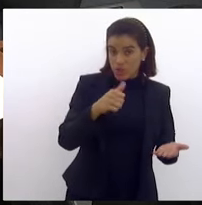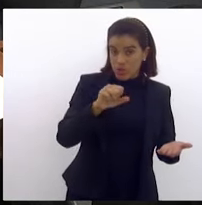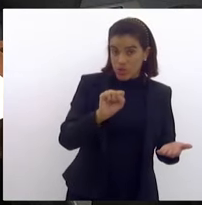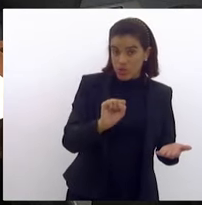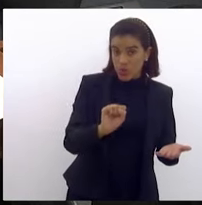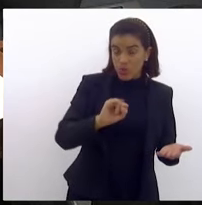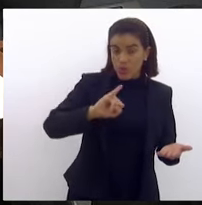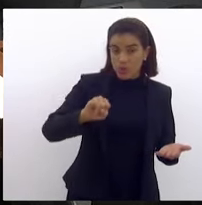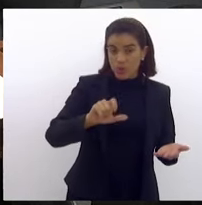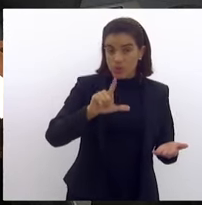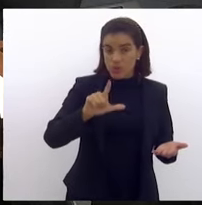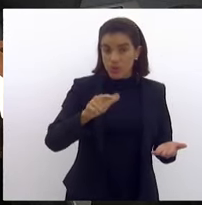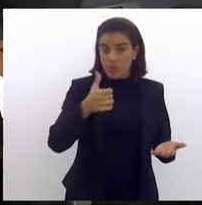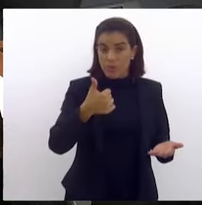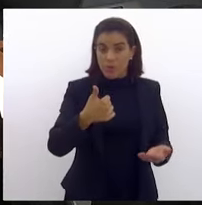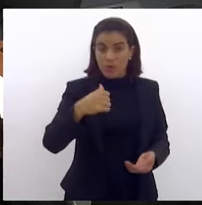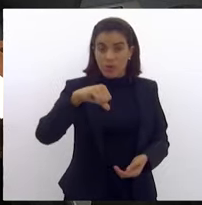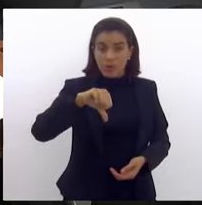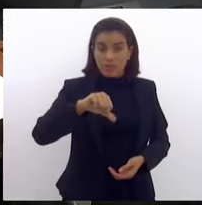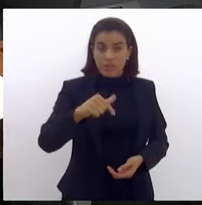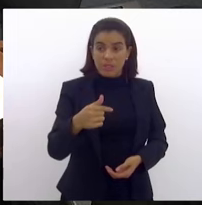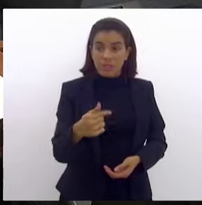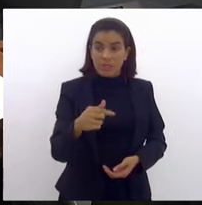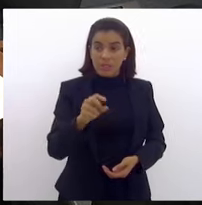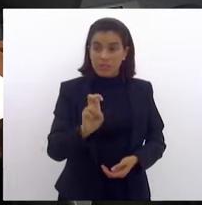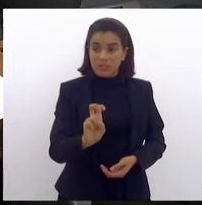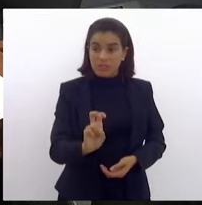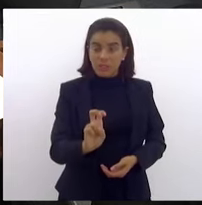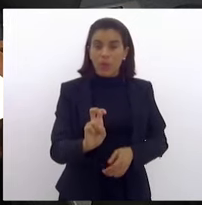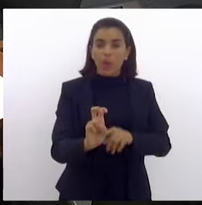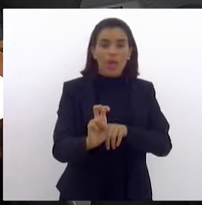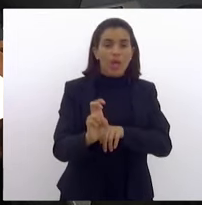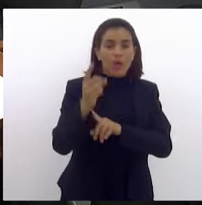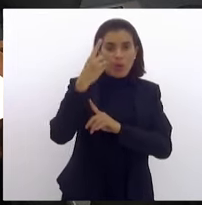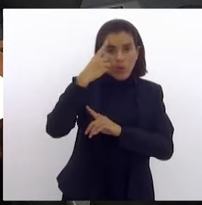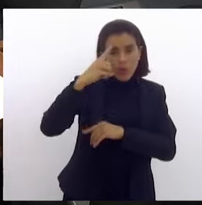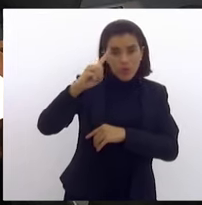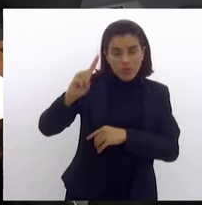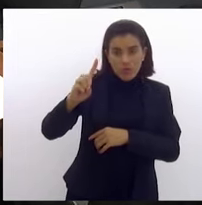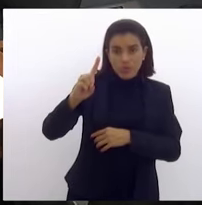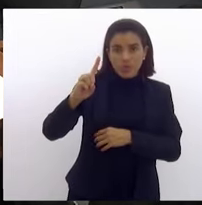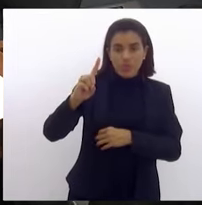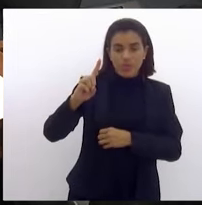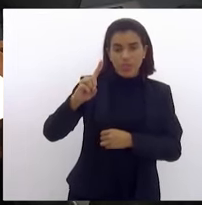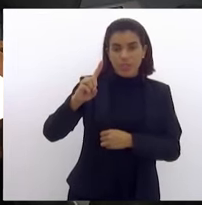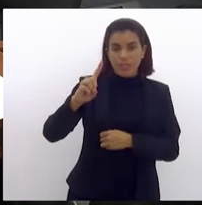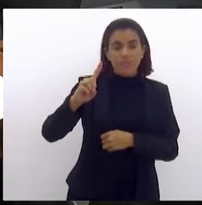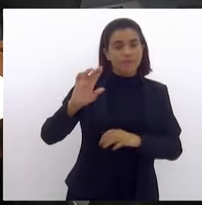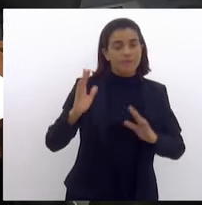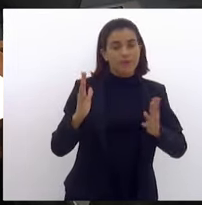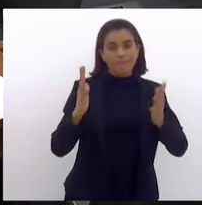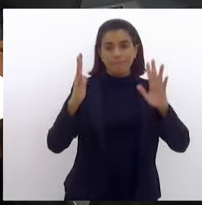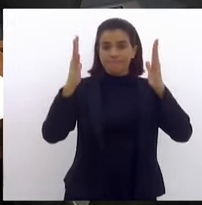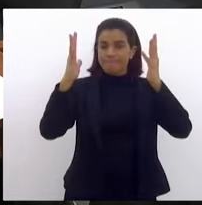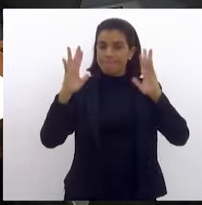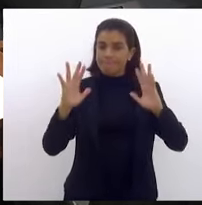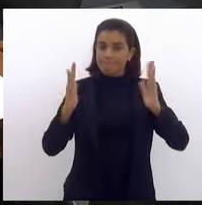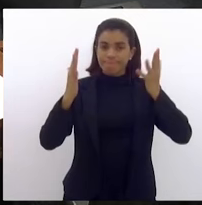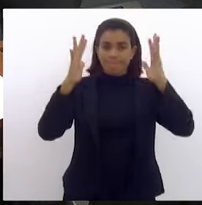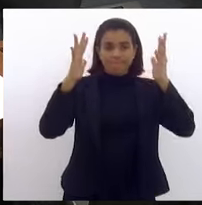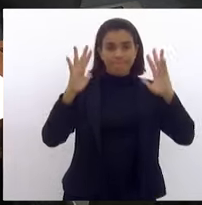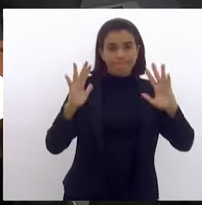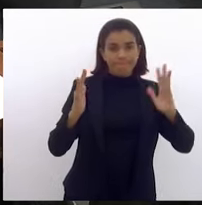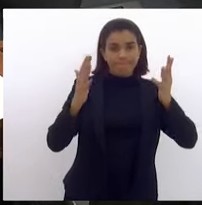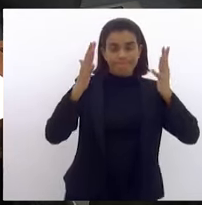de julho de 1975 é a data em que foi celebrado